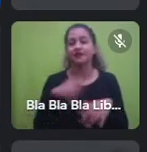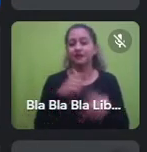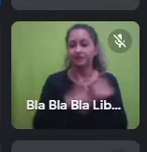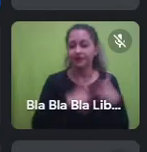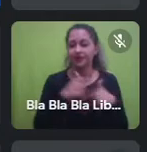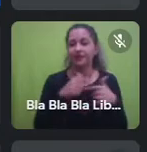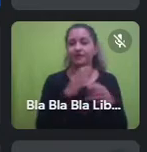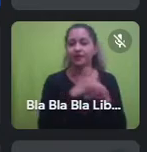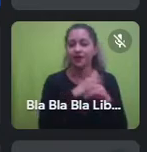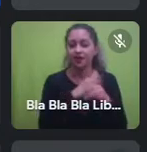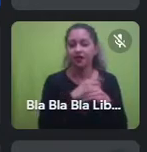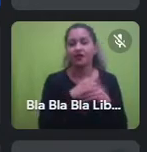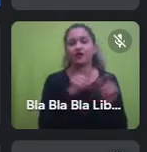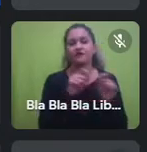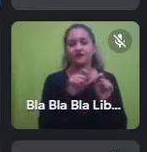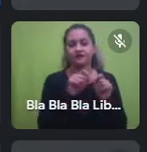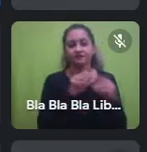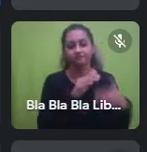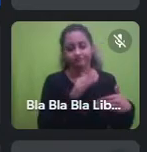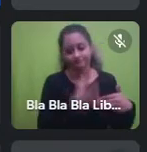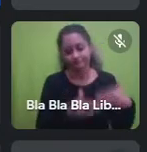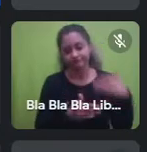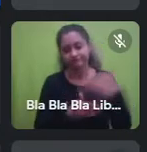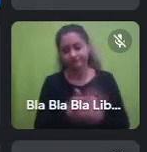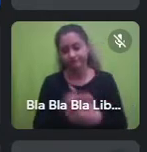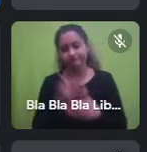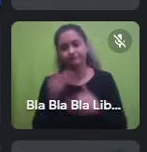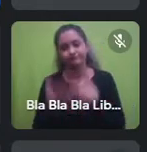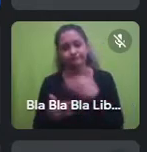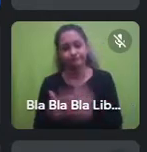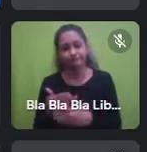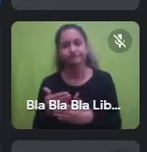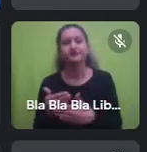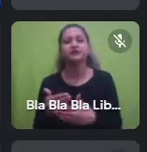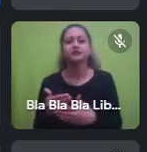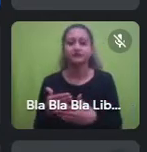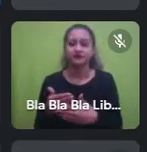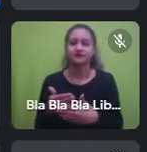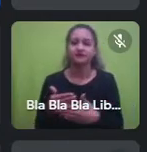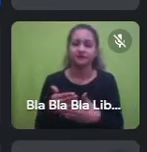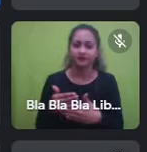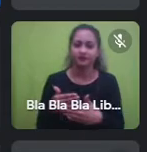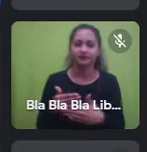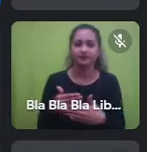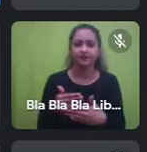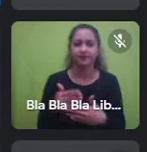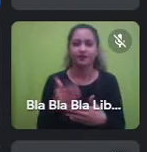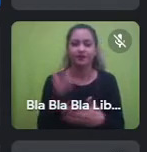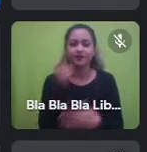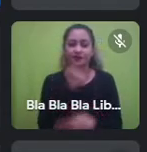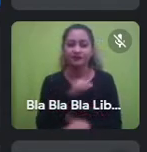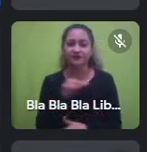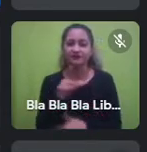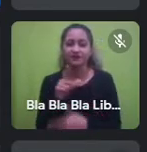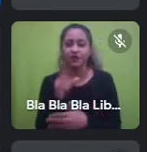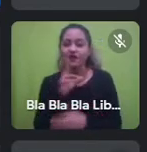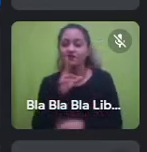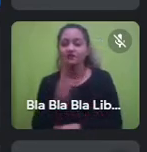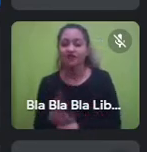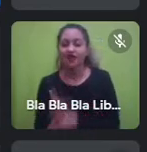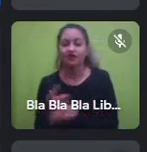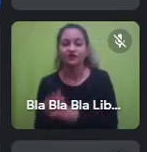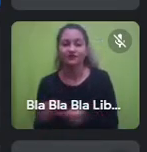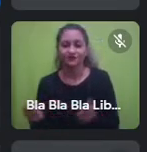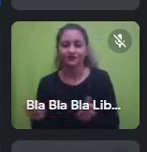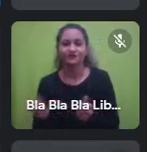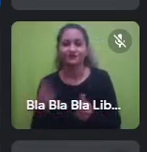fazer maceração, fazer digestão, obter uma alíquota. Aqui na análise